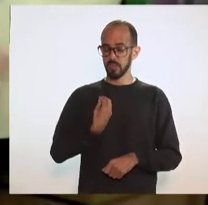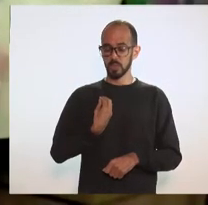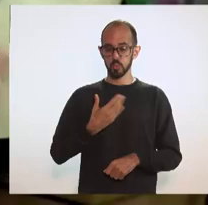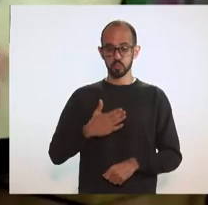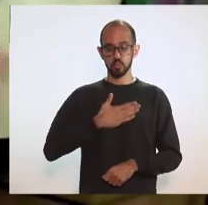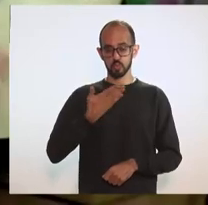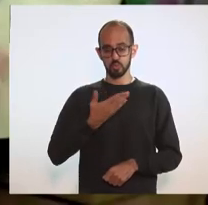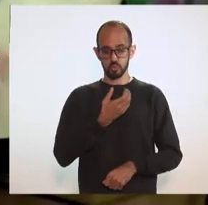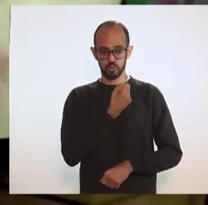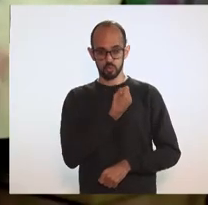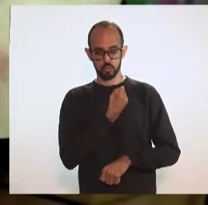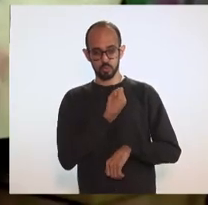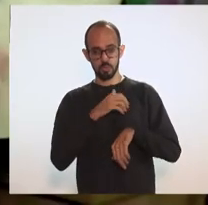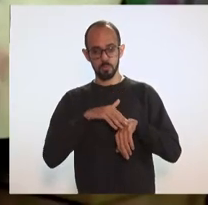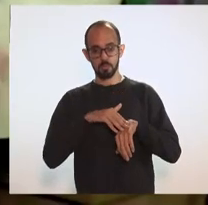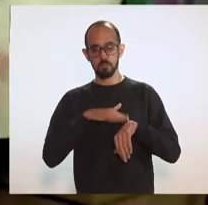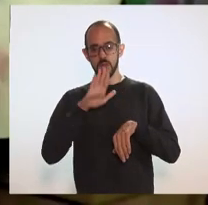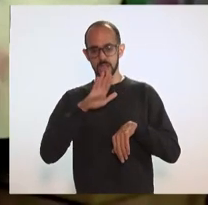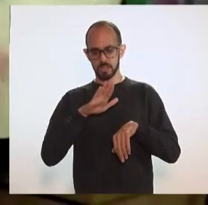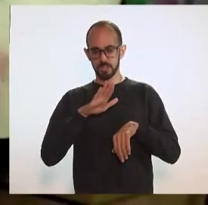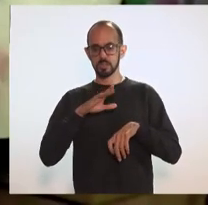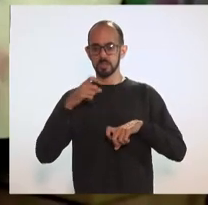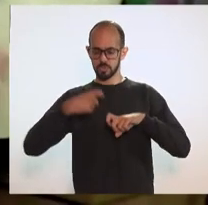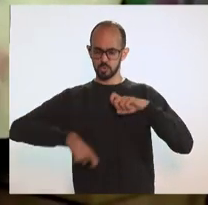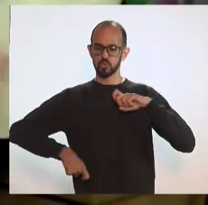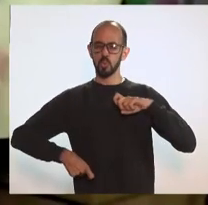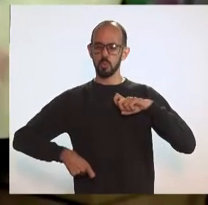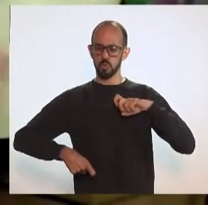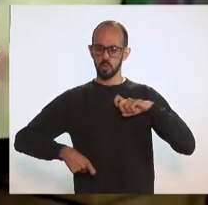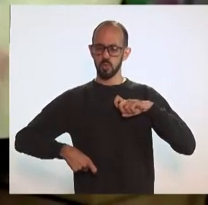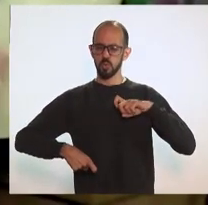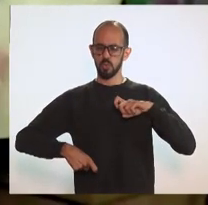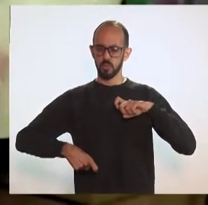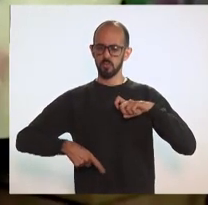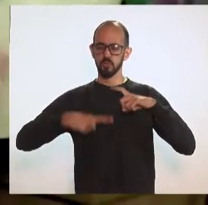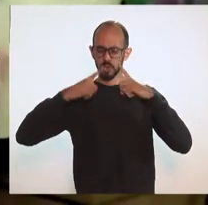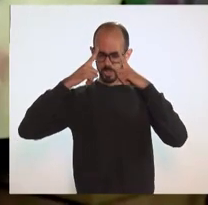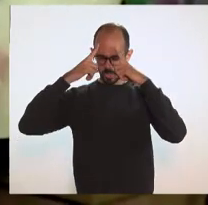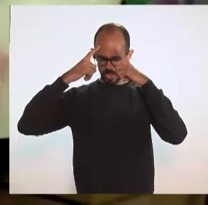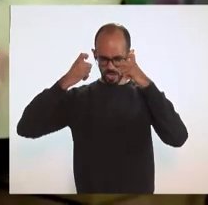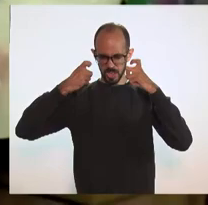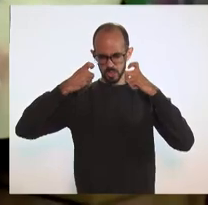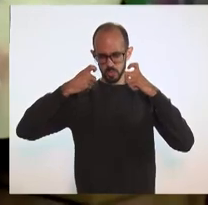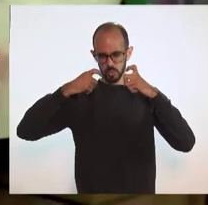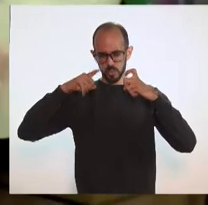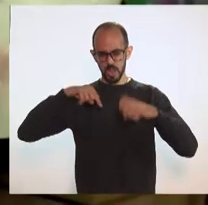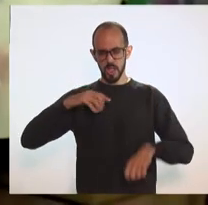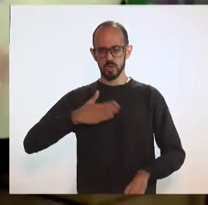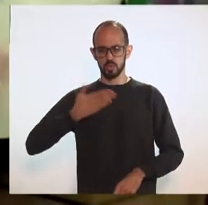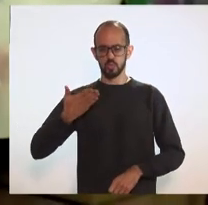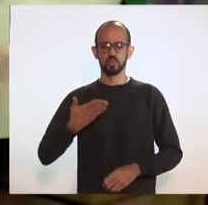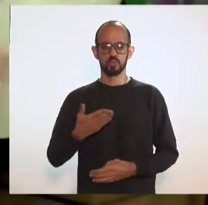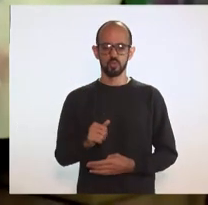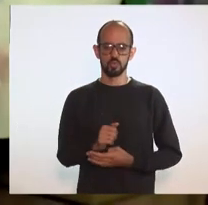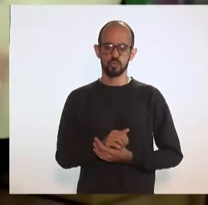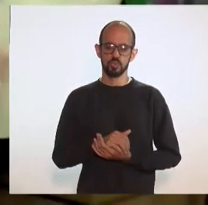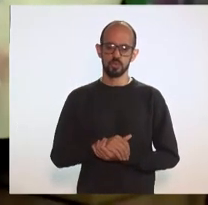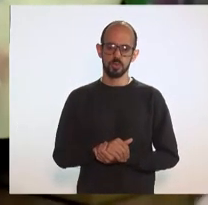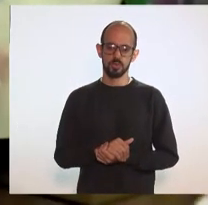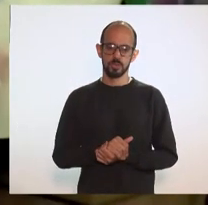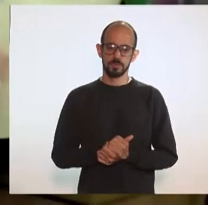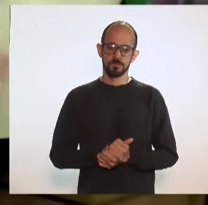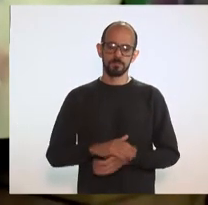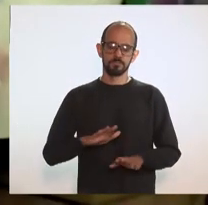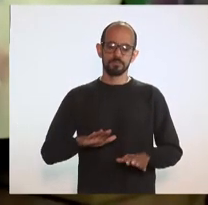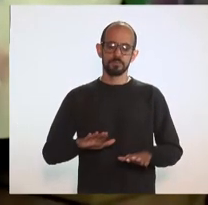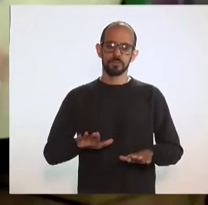assustador o estupro de vulnerável o momento assustador aí a